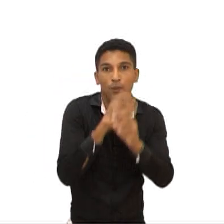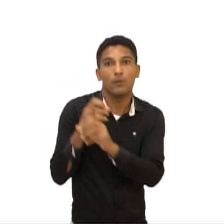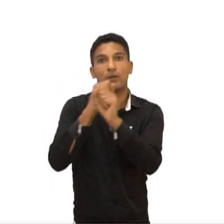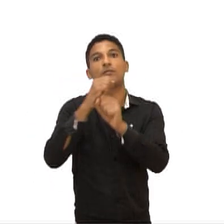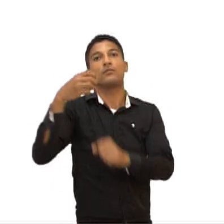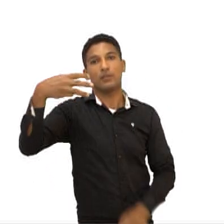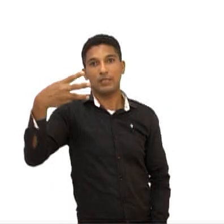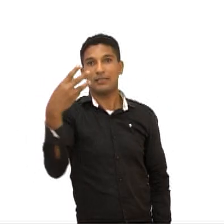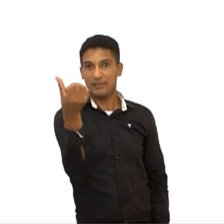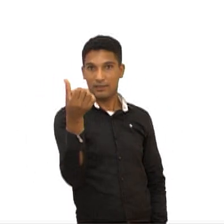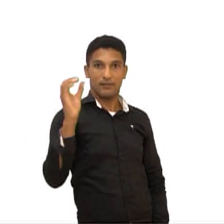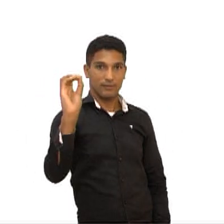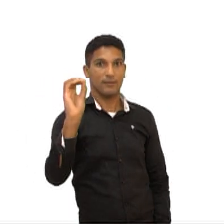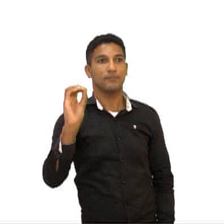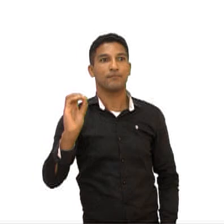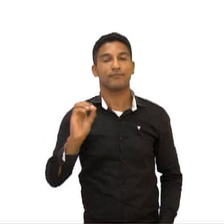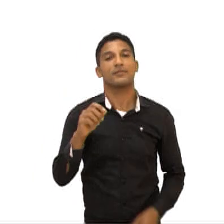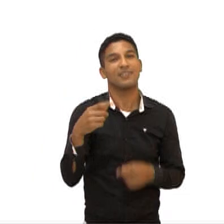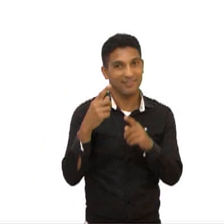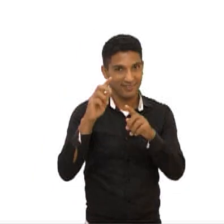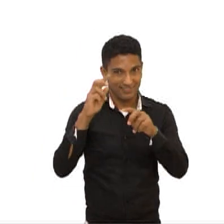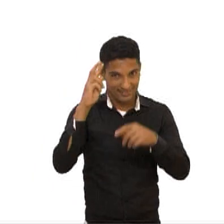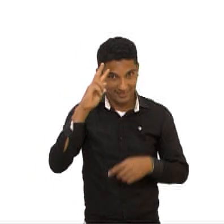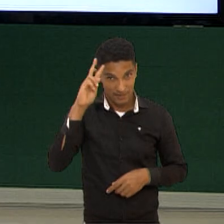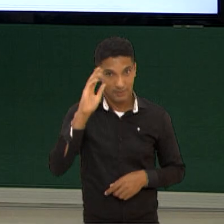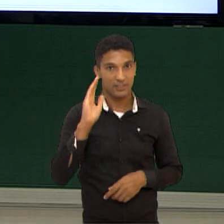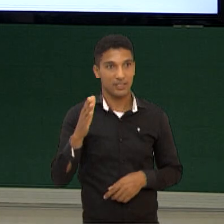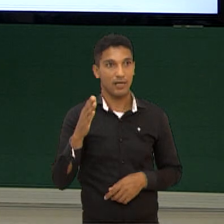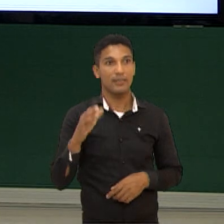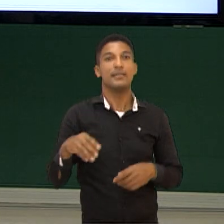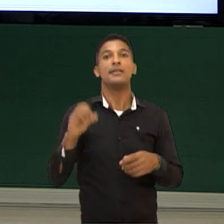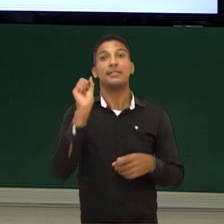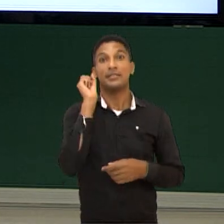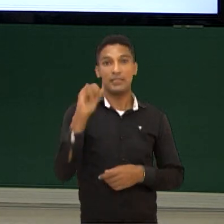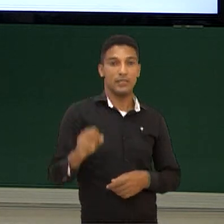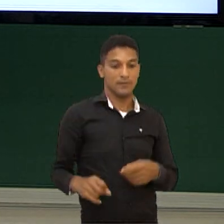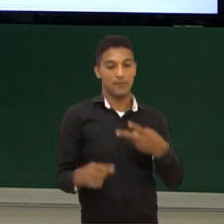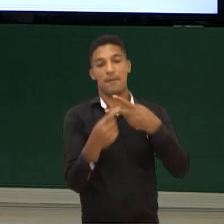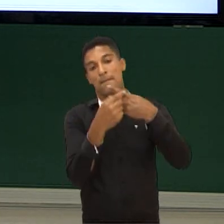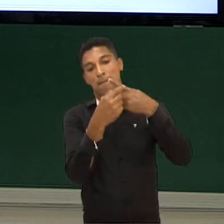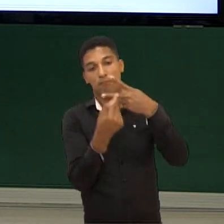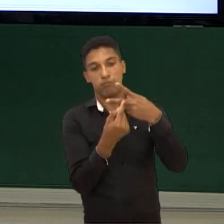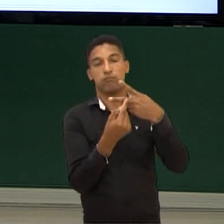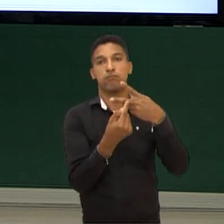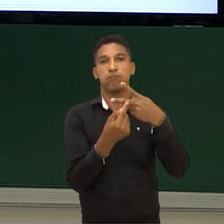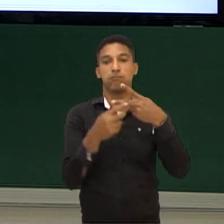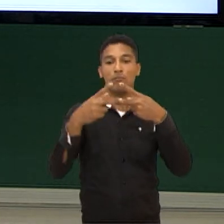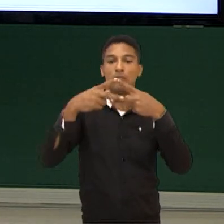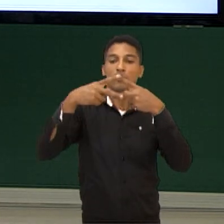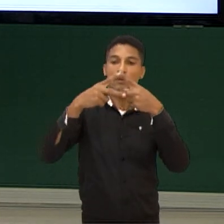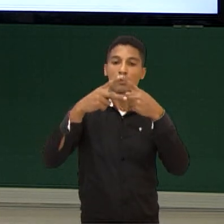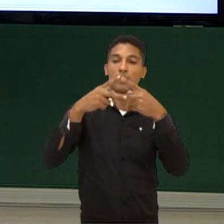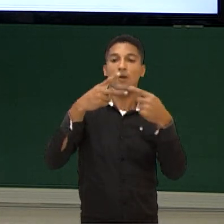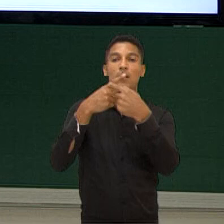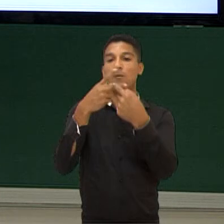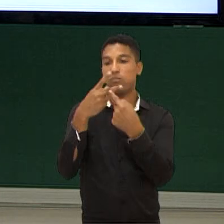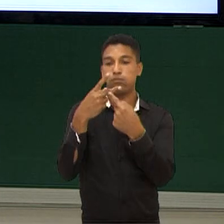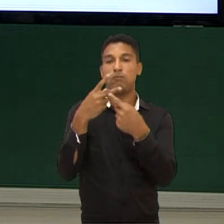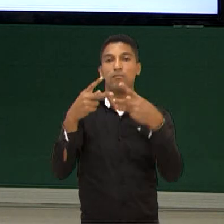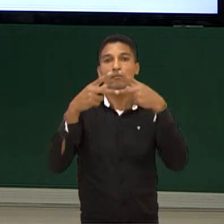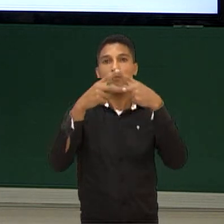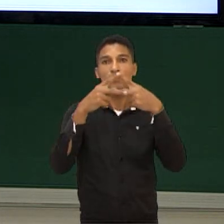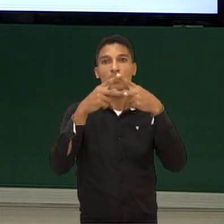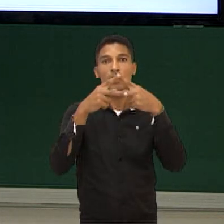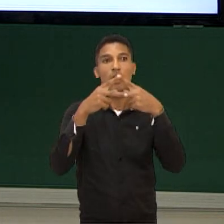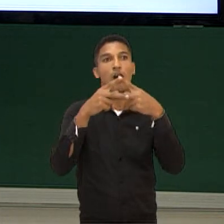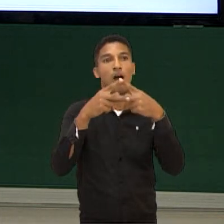360, porque nós já provamos, né, que se nós cortarmos por uma diagonal, ele vai formar 2 triângulos. Se